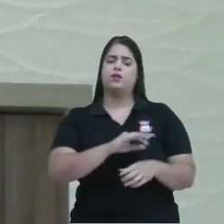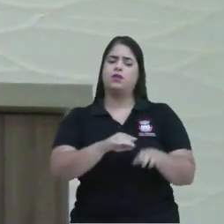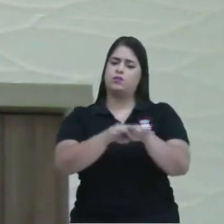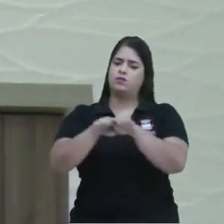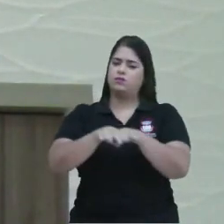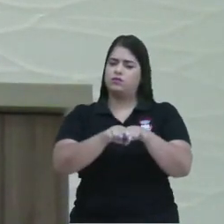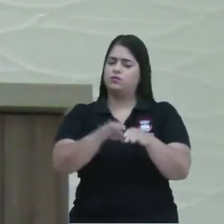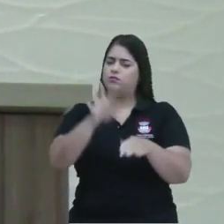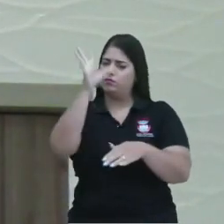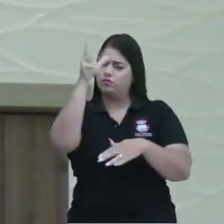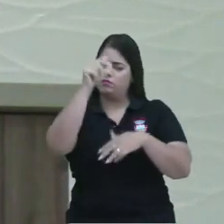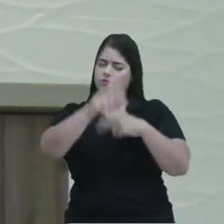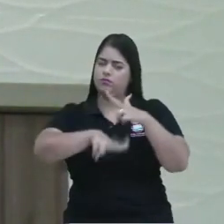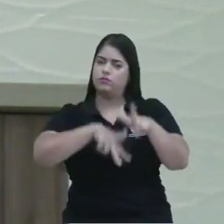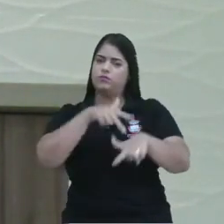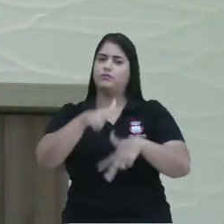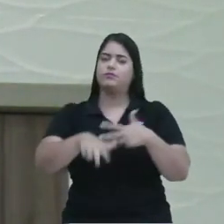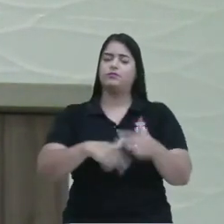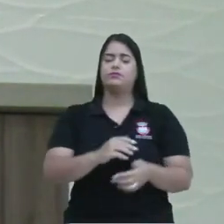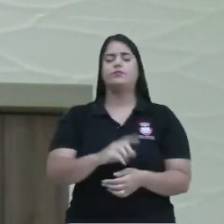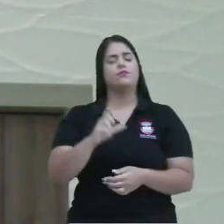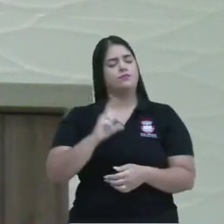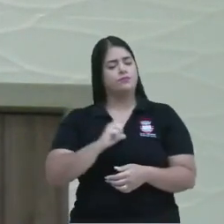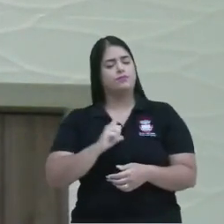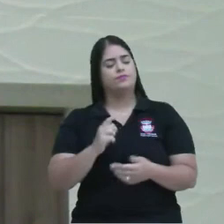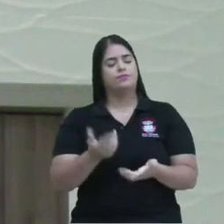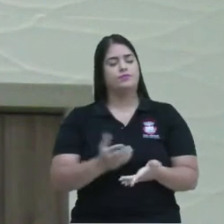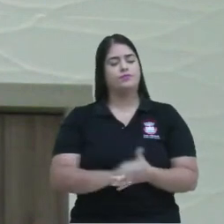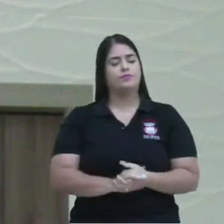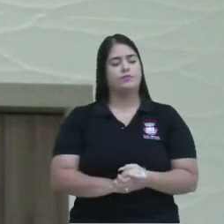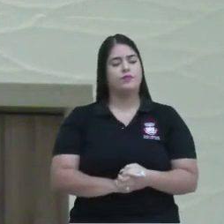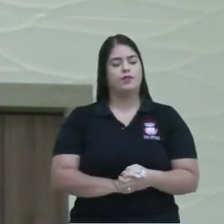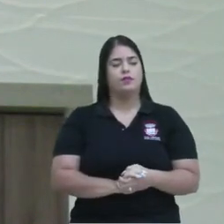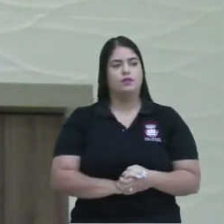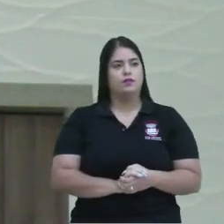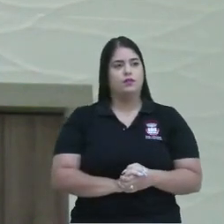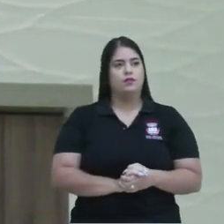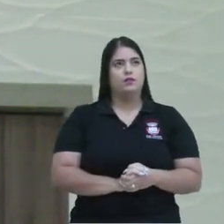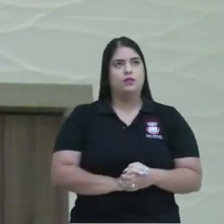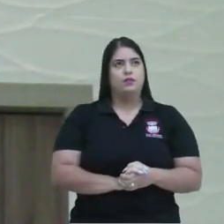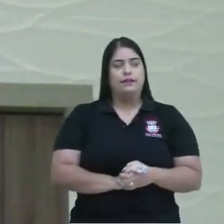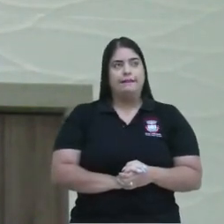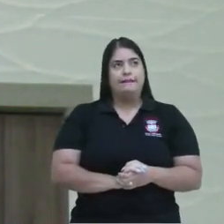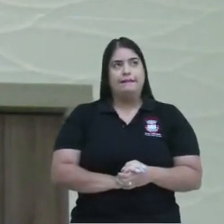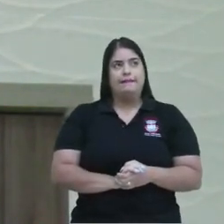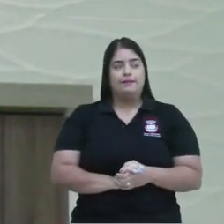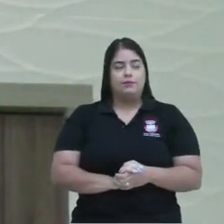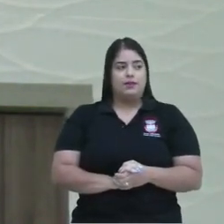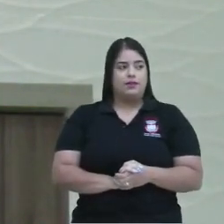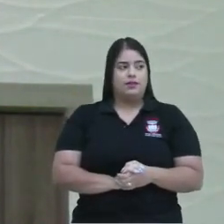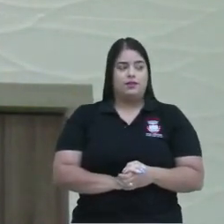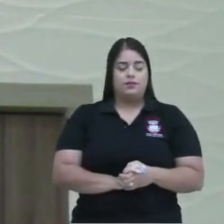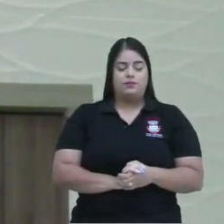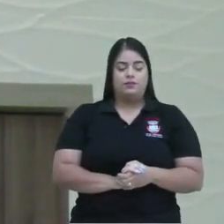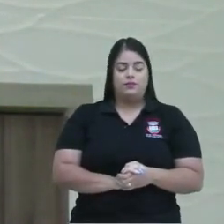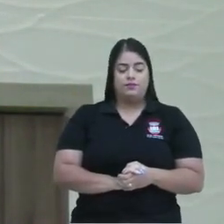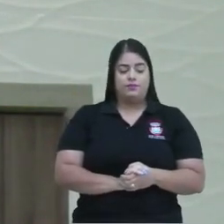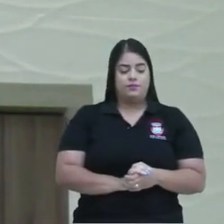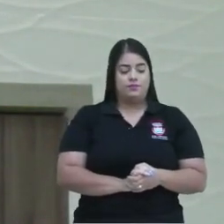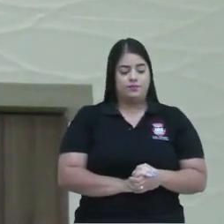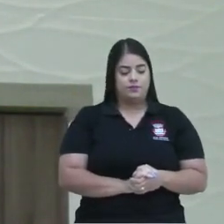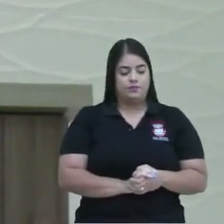Bento tem. Quer dizer que nós temos que botar o prefeito contra a parede, porque é adversário.